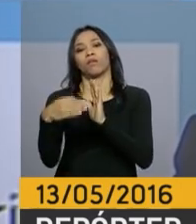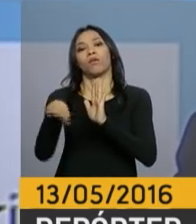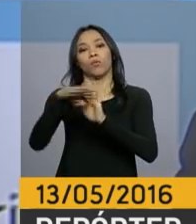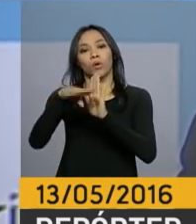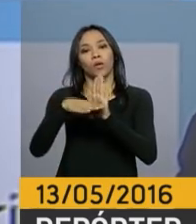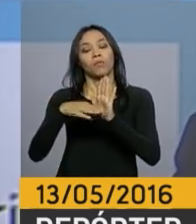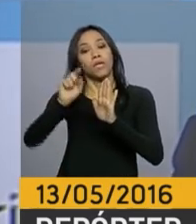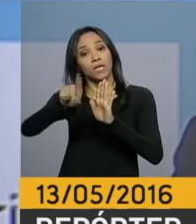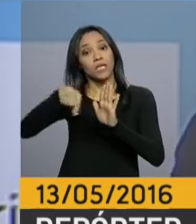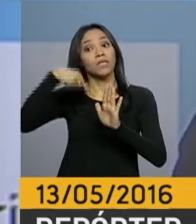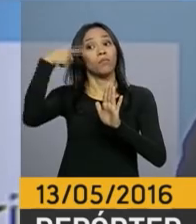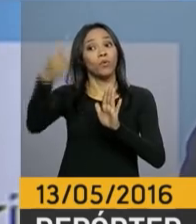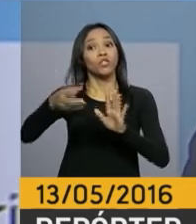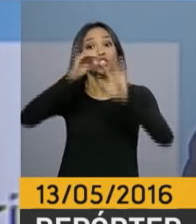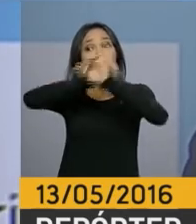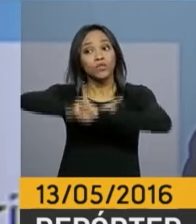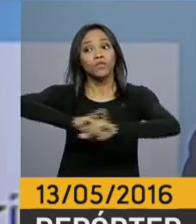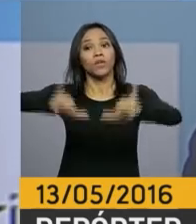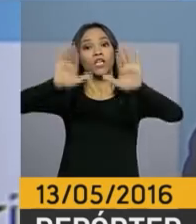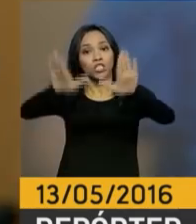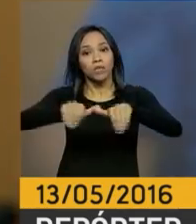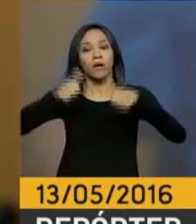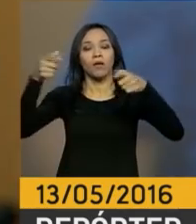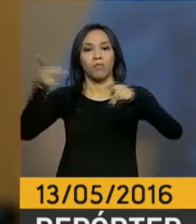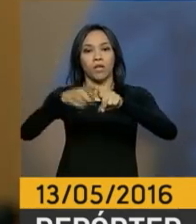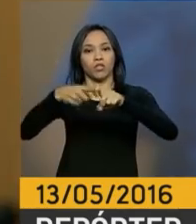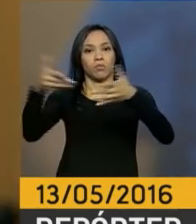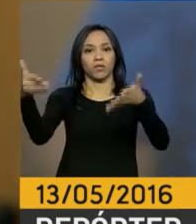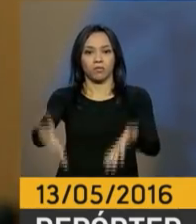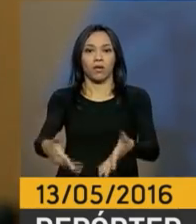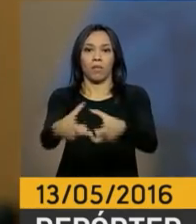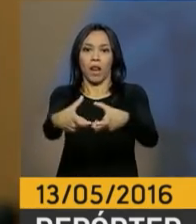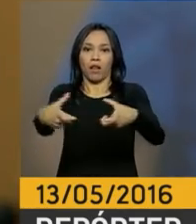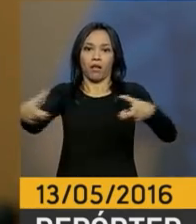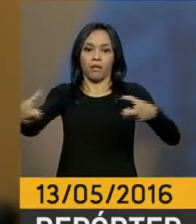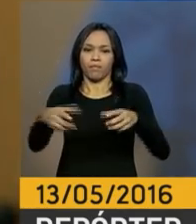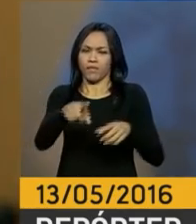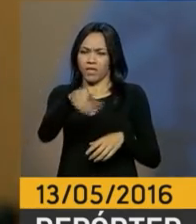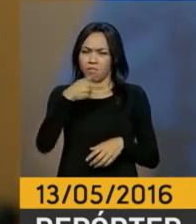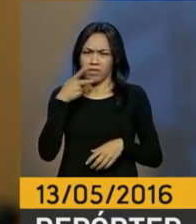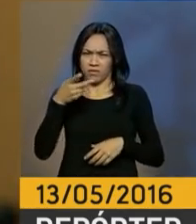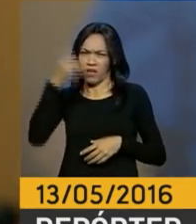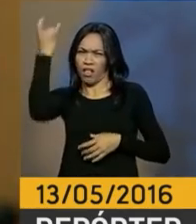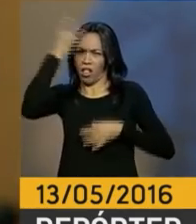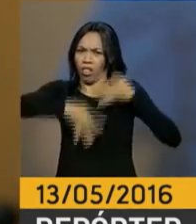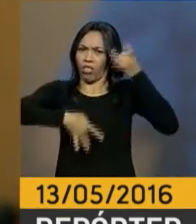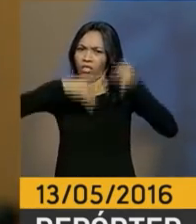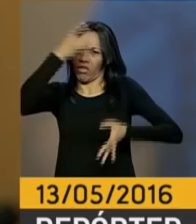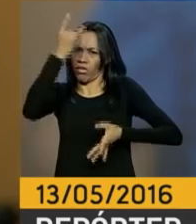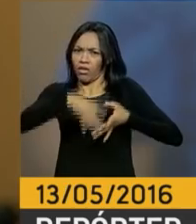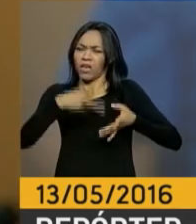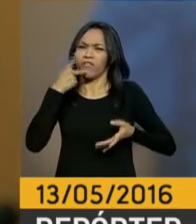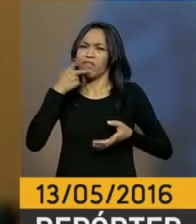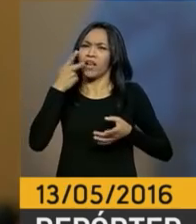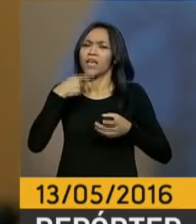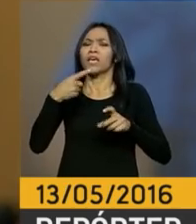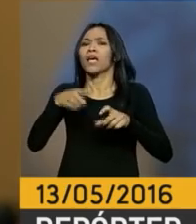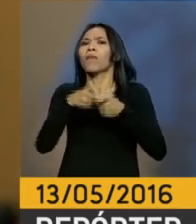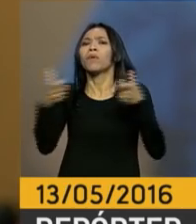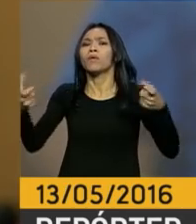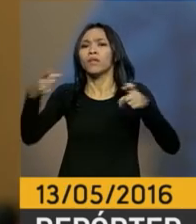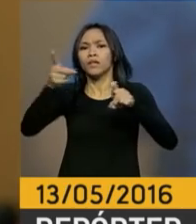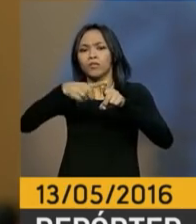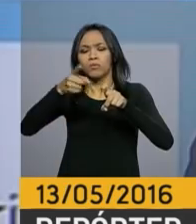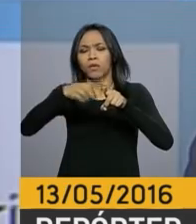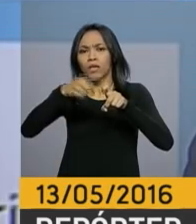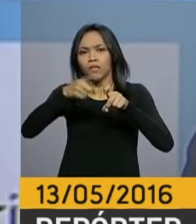estimular os brasileiros a participar vai ter alguma medida em relação às desistências porque os brasileiros hoje são os que mais desistem tem mais médicos